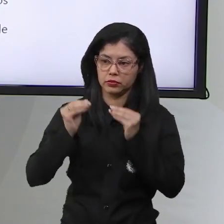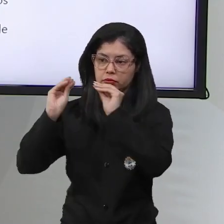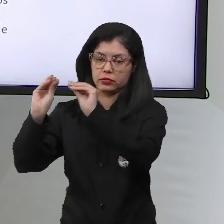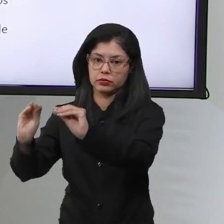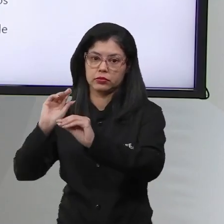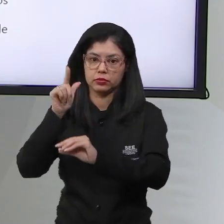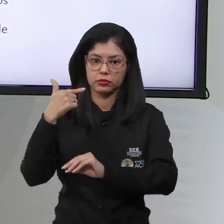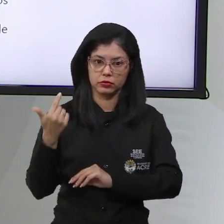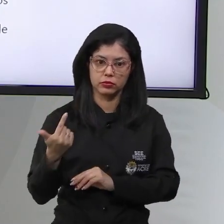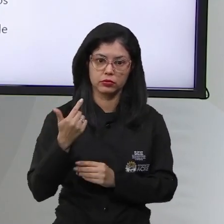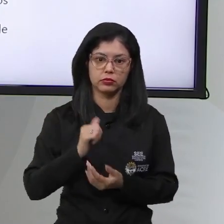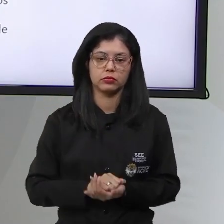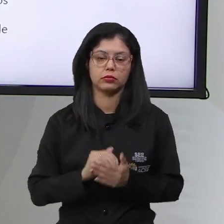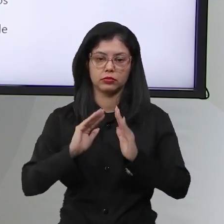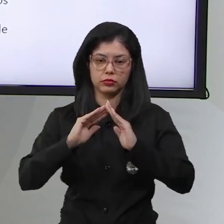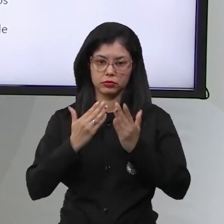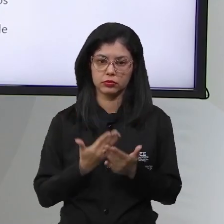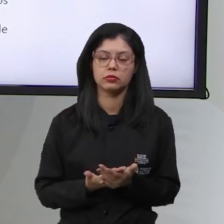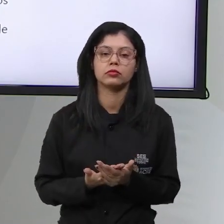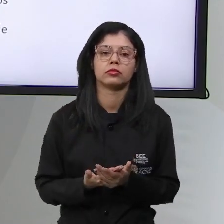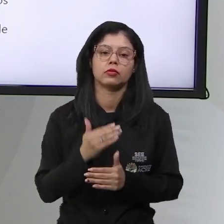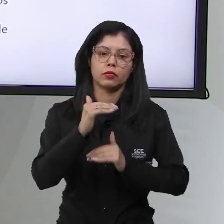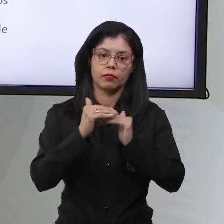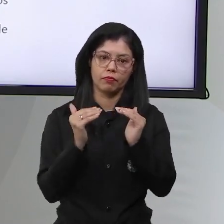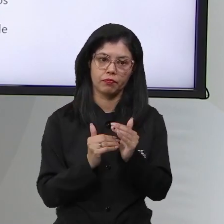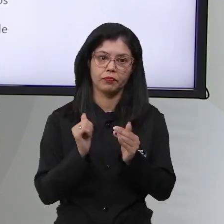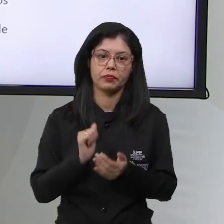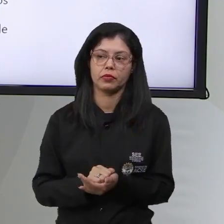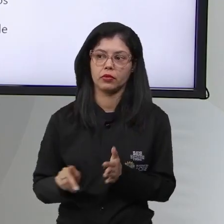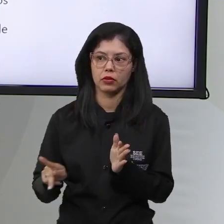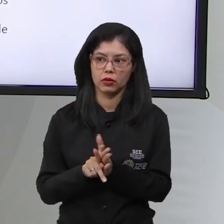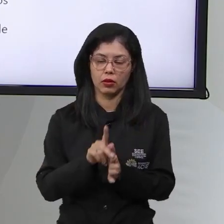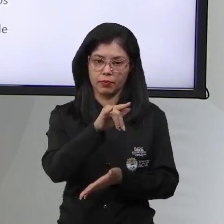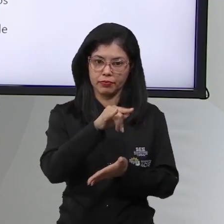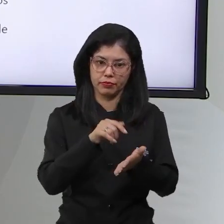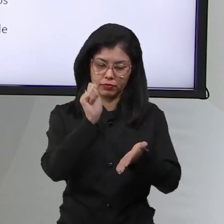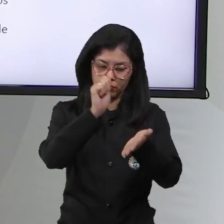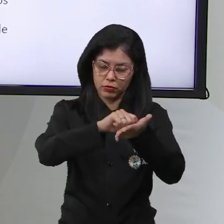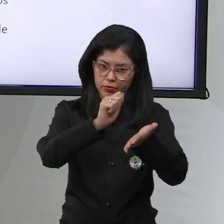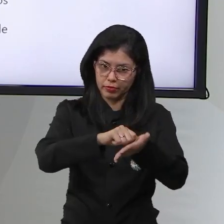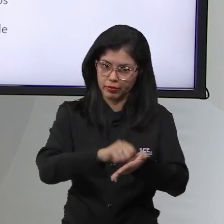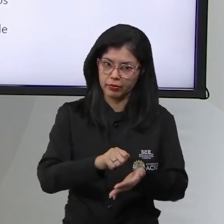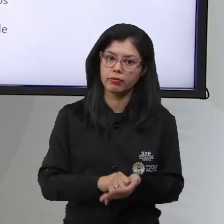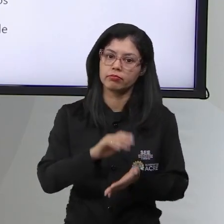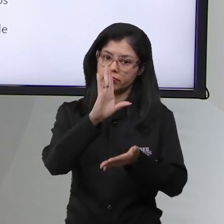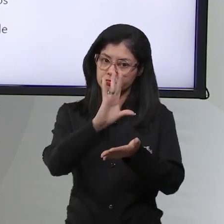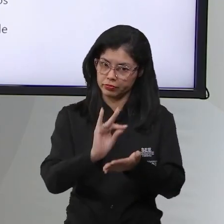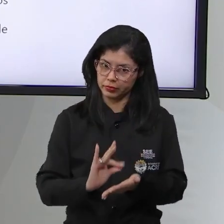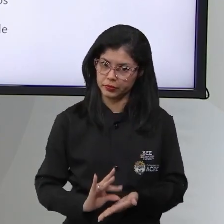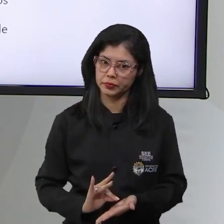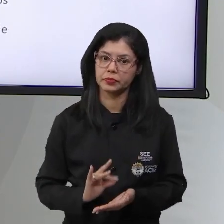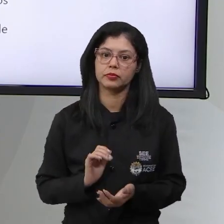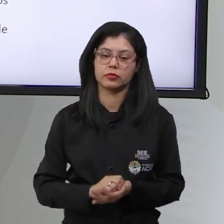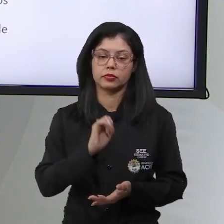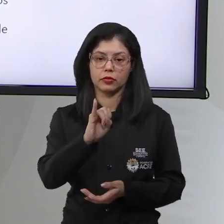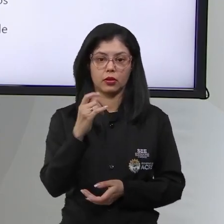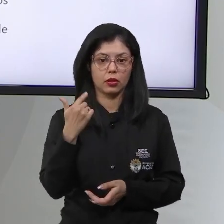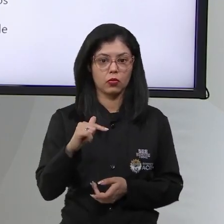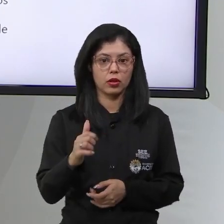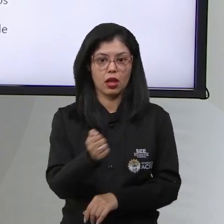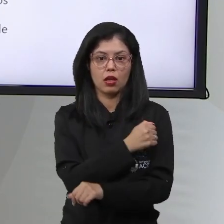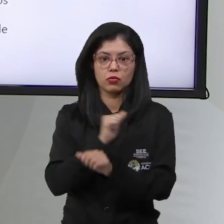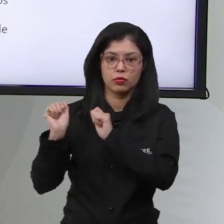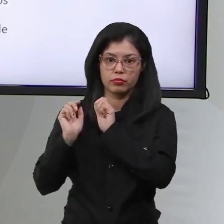uma escola para outra, tudo isso é documentado. Se eu tenho a evasão